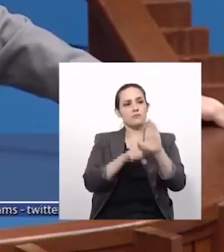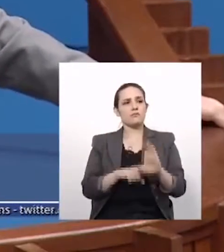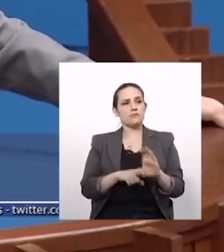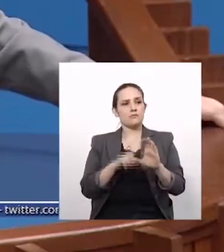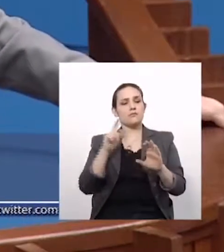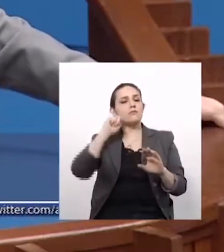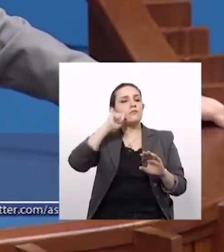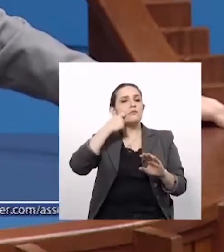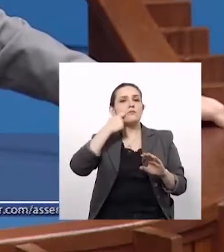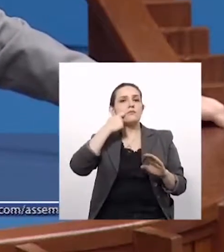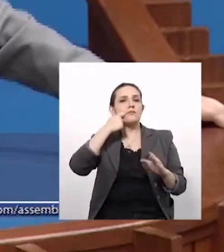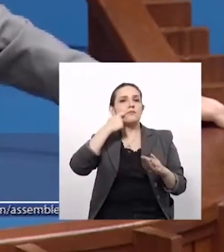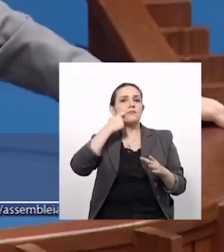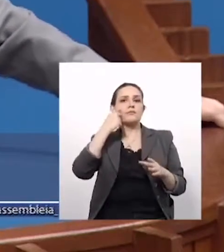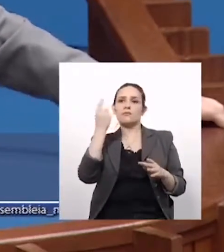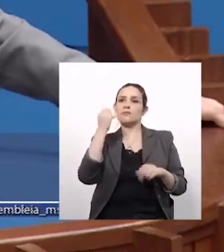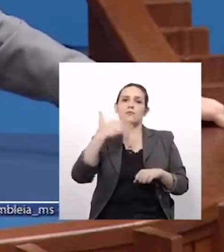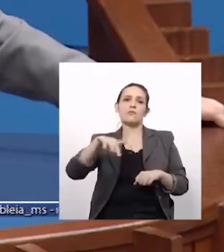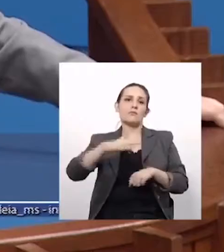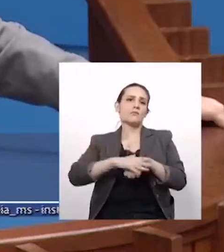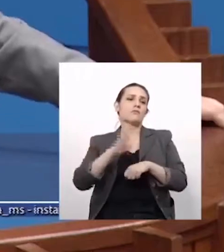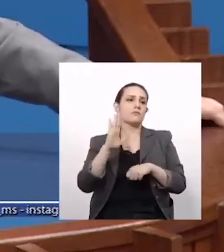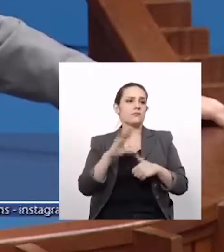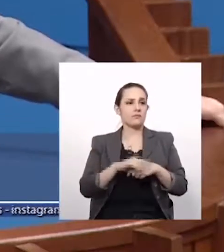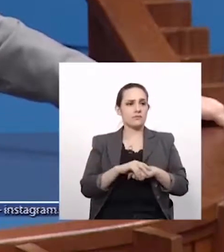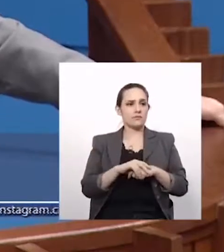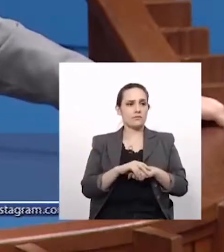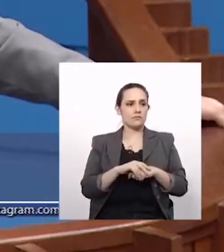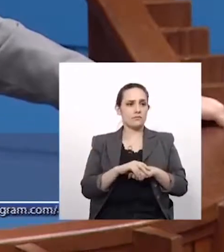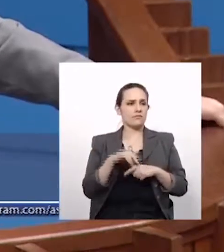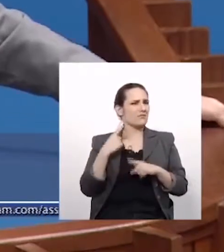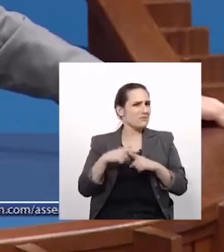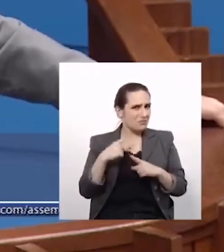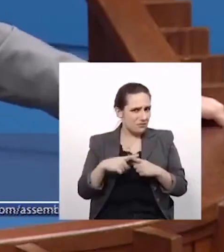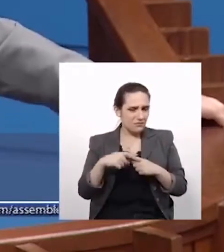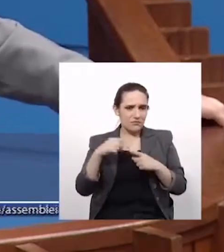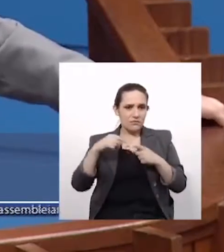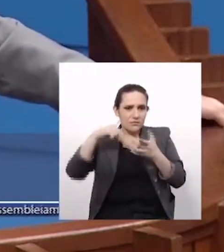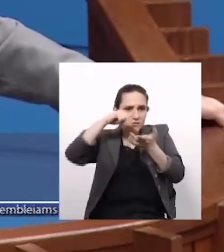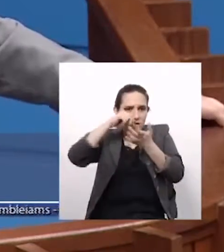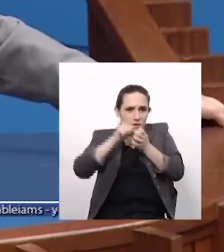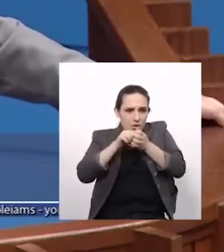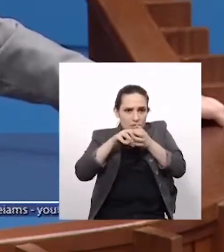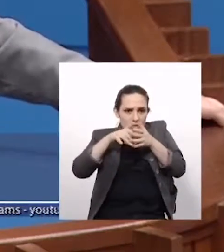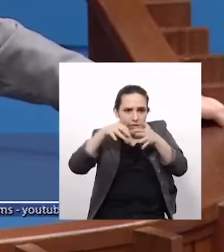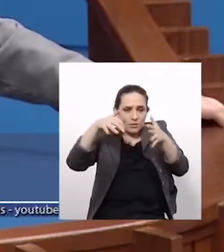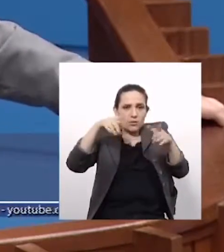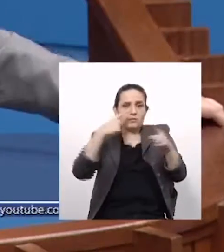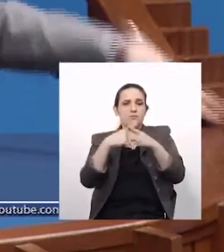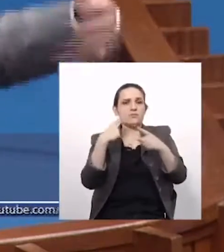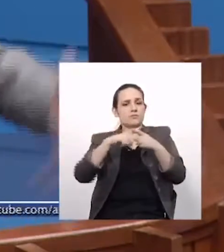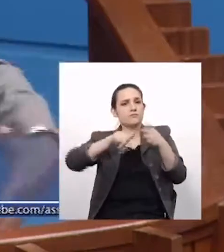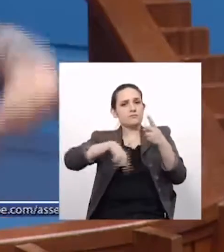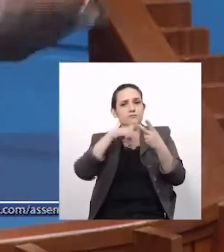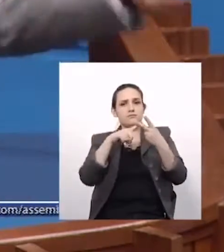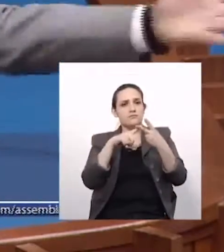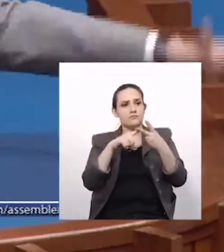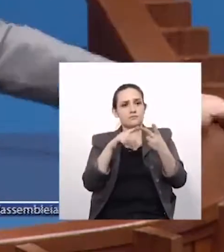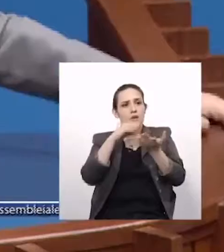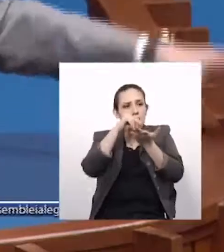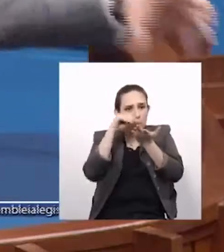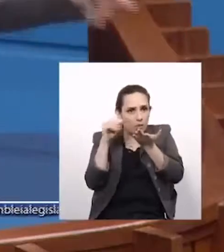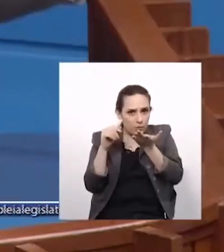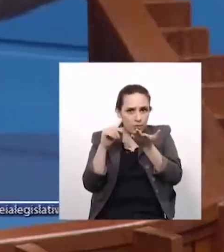na padaria. Aumentou por quê? Porque aumentou o fermento? Porque aumentou o preço do trigo? Ou porque esse preço